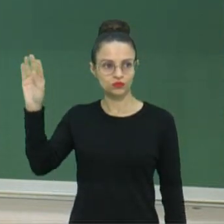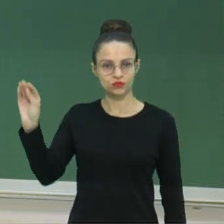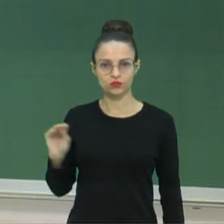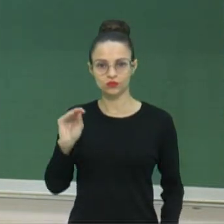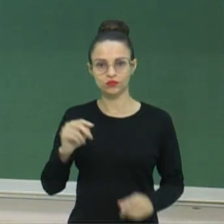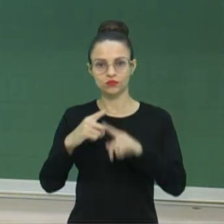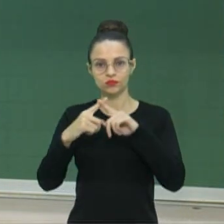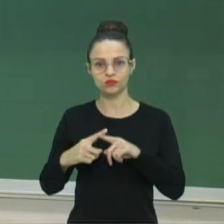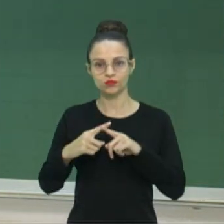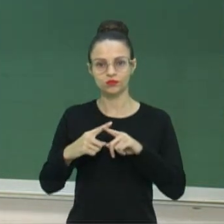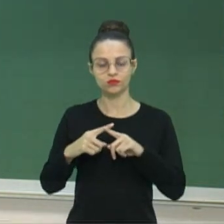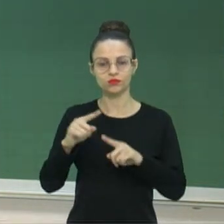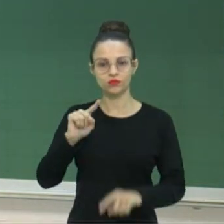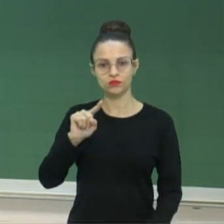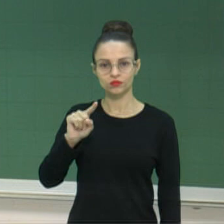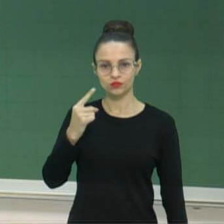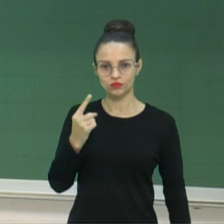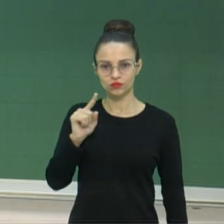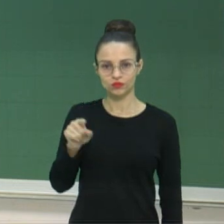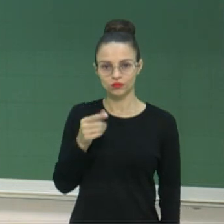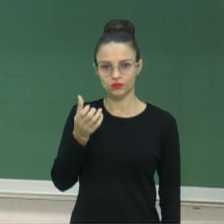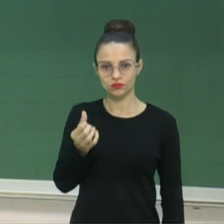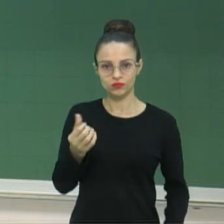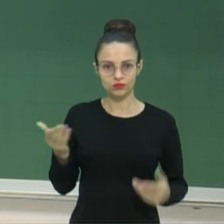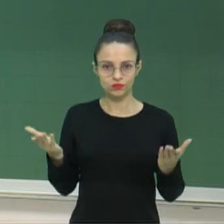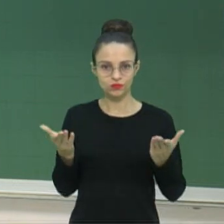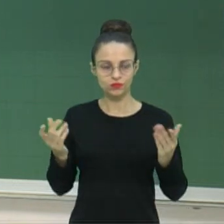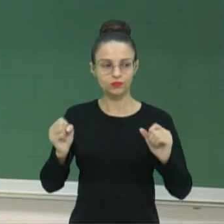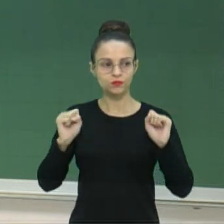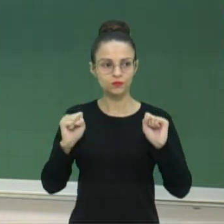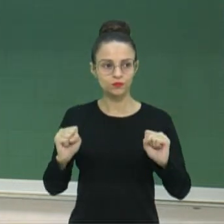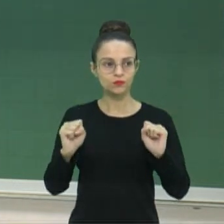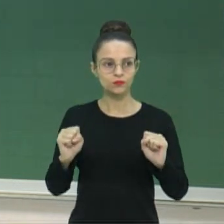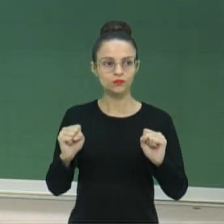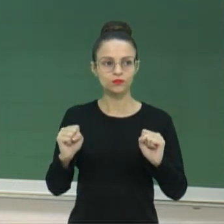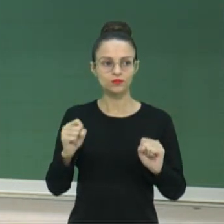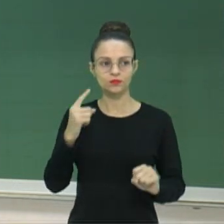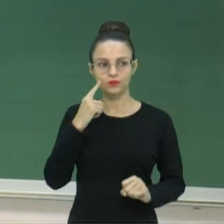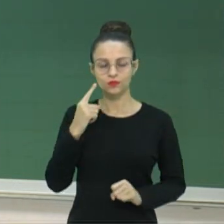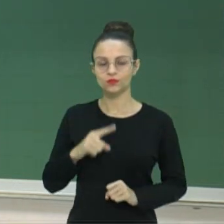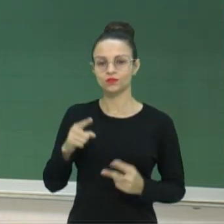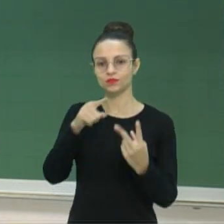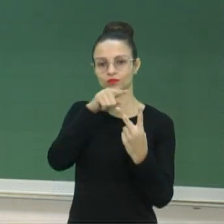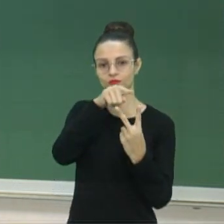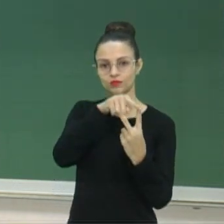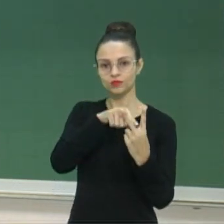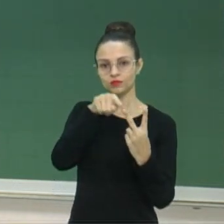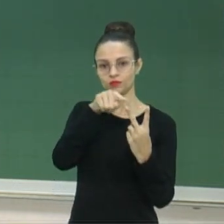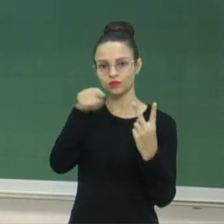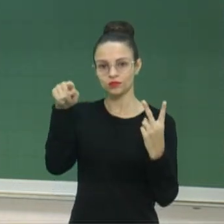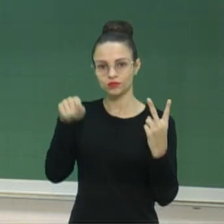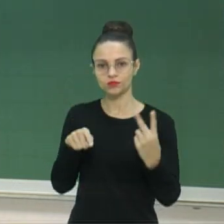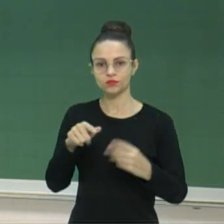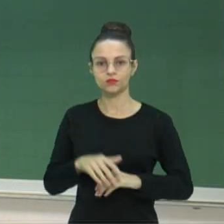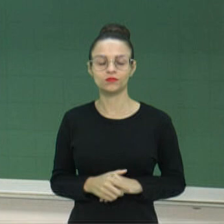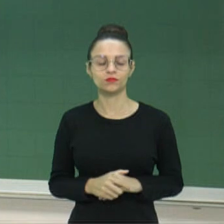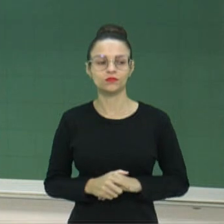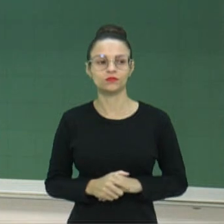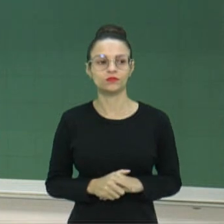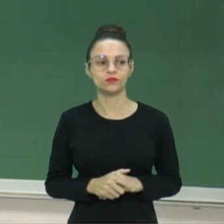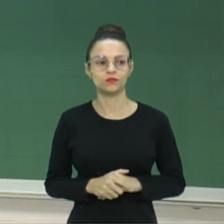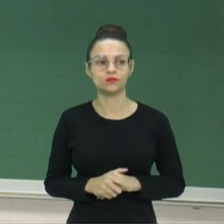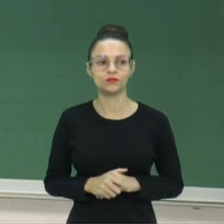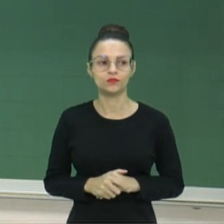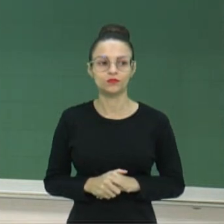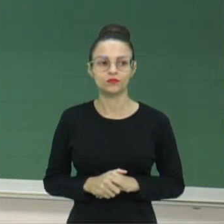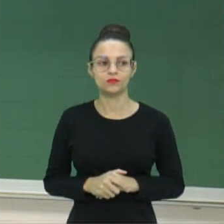a multiplicação com 1,6. E agora eu posso vir aqui e fazer a